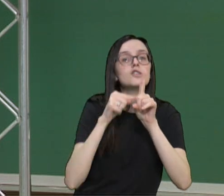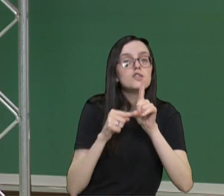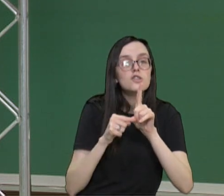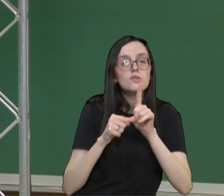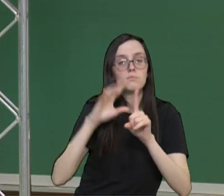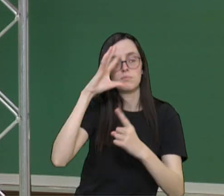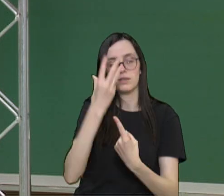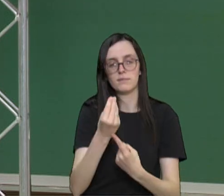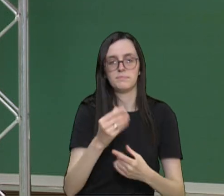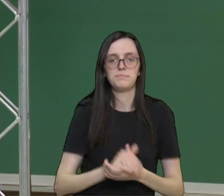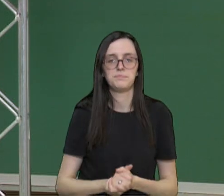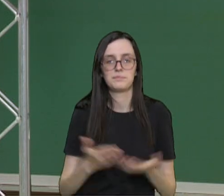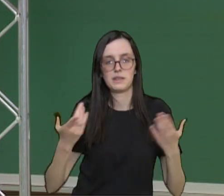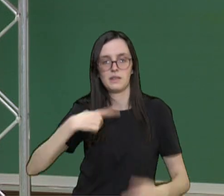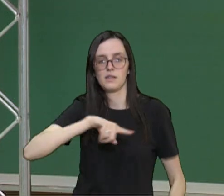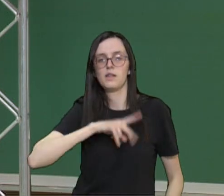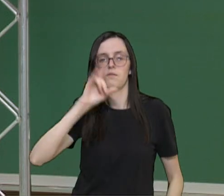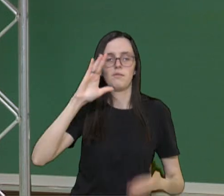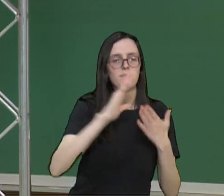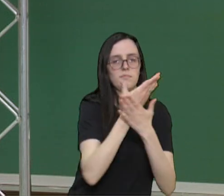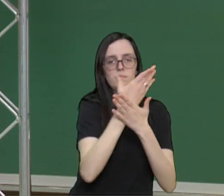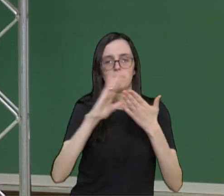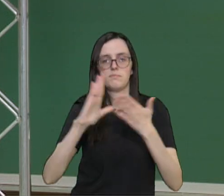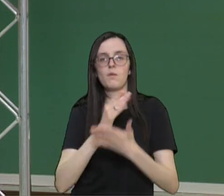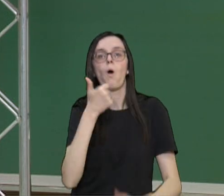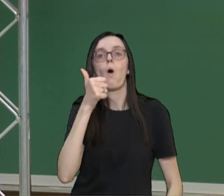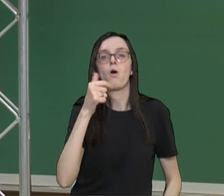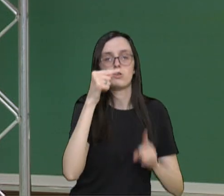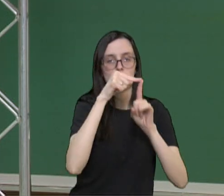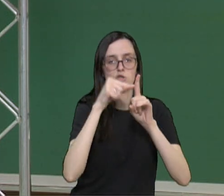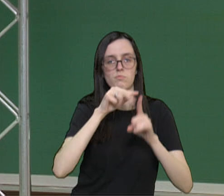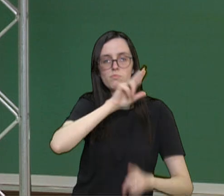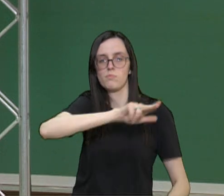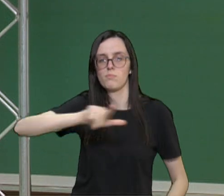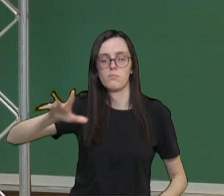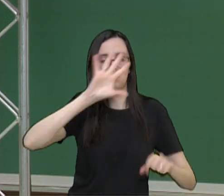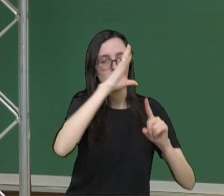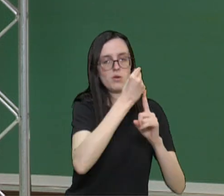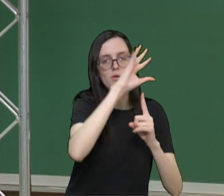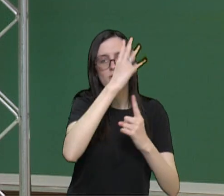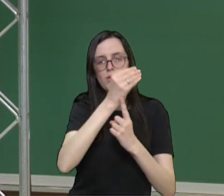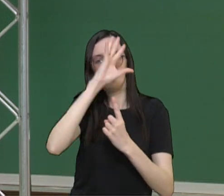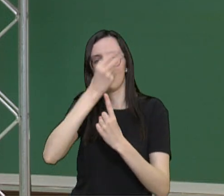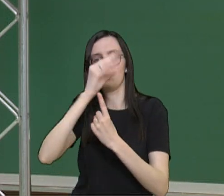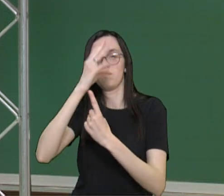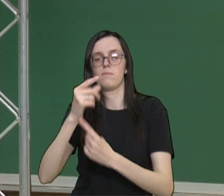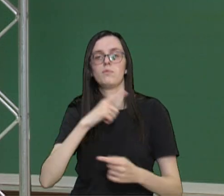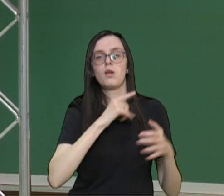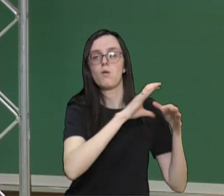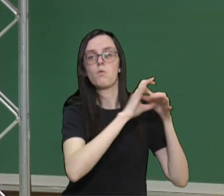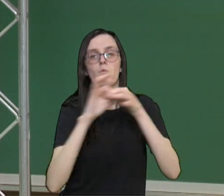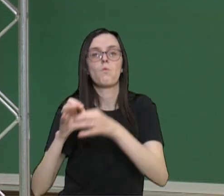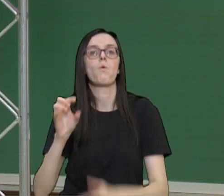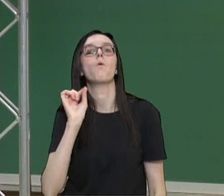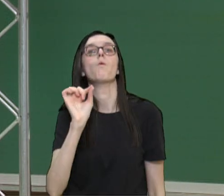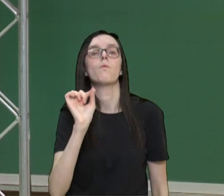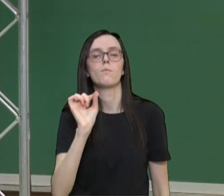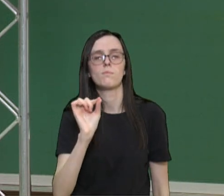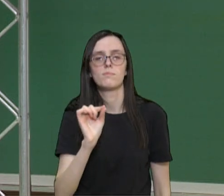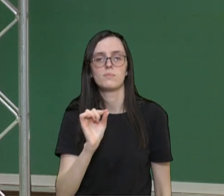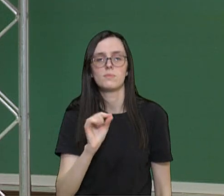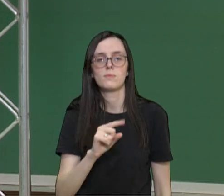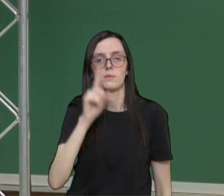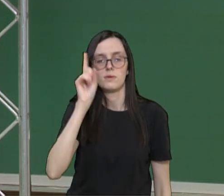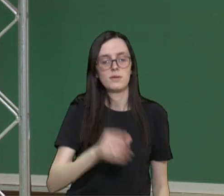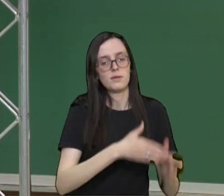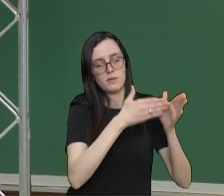de arte. Agora a gente vai segmentar 11 tipos de arte para vocês que está contextualizada a